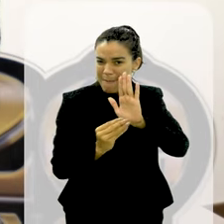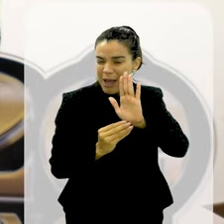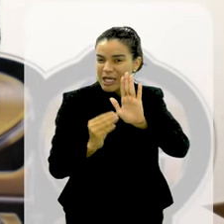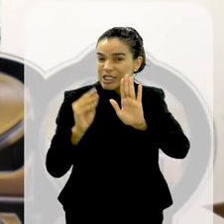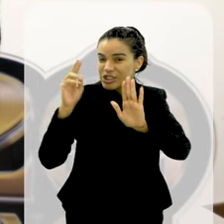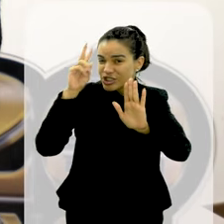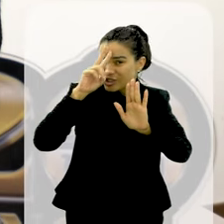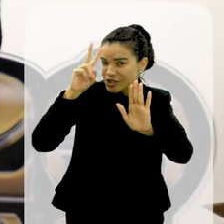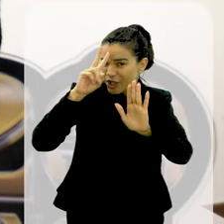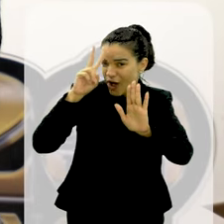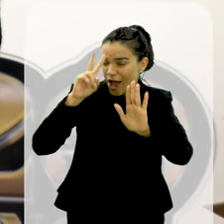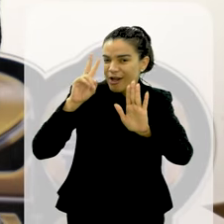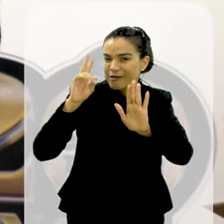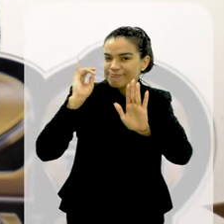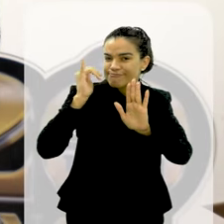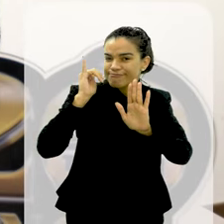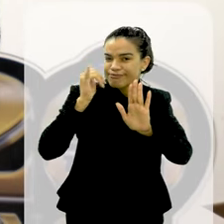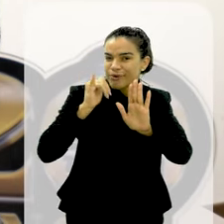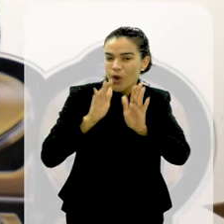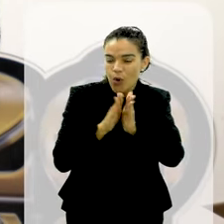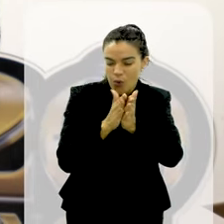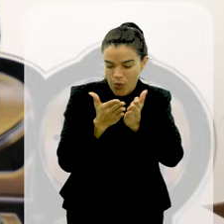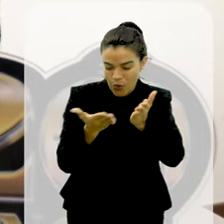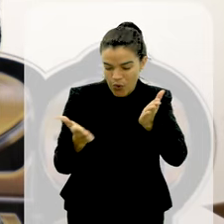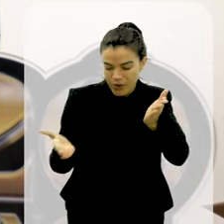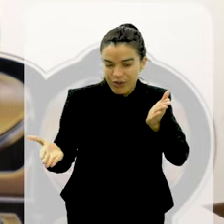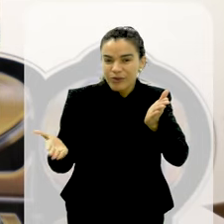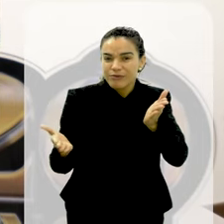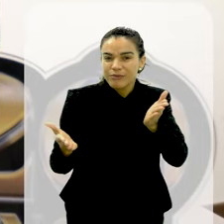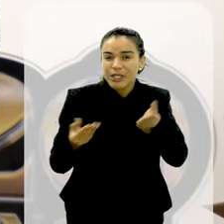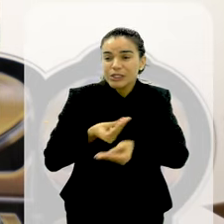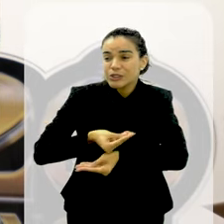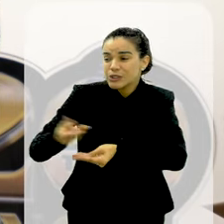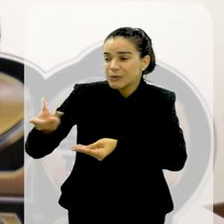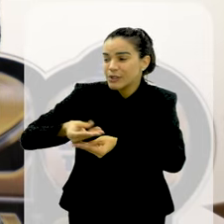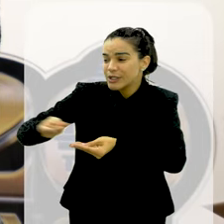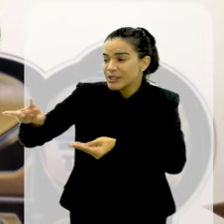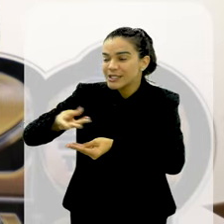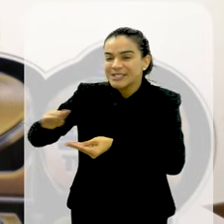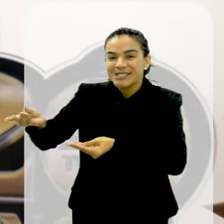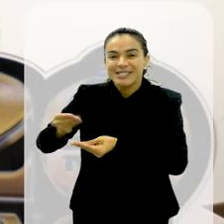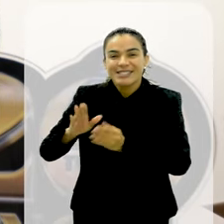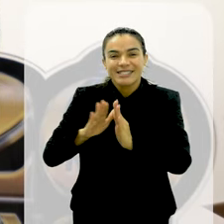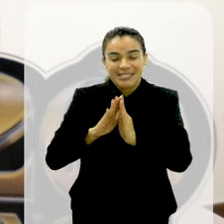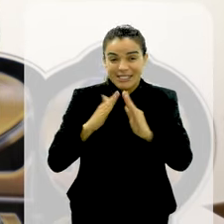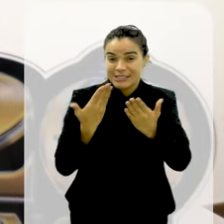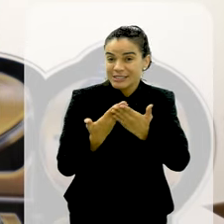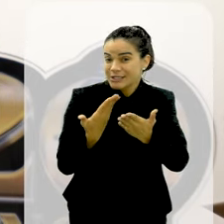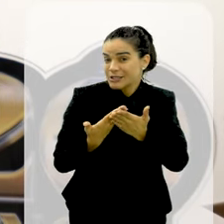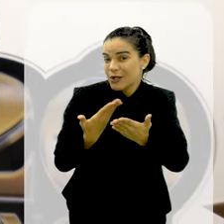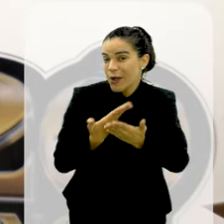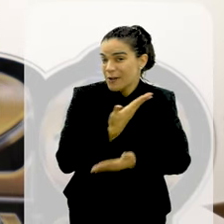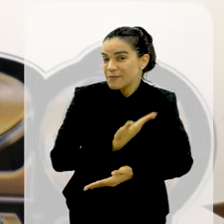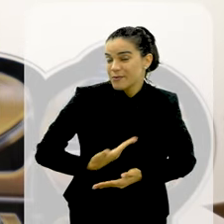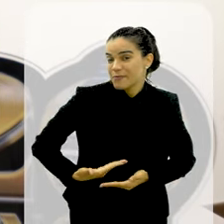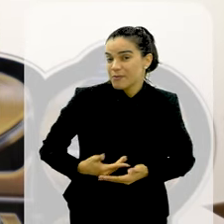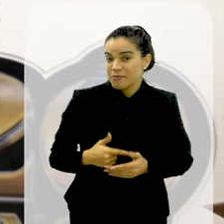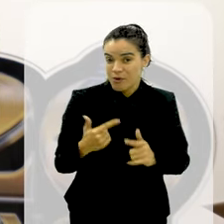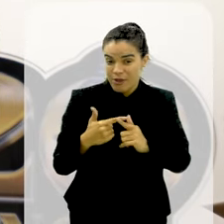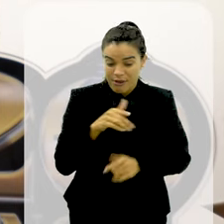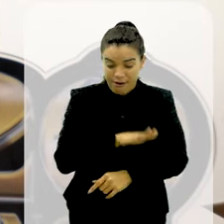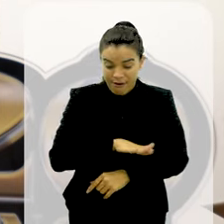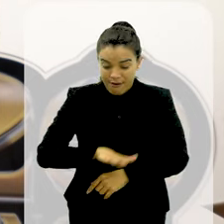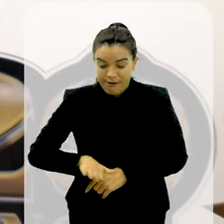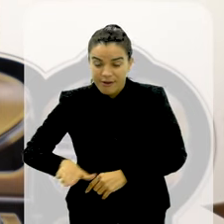enredos, fazer uma cartilha, um compêndio e distribuir nas escolas públicas. Perfeito. Porque